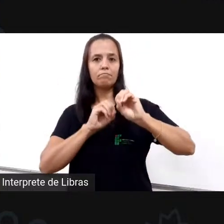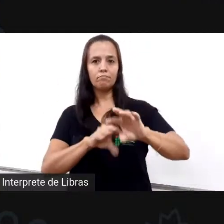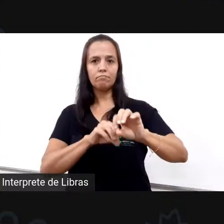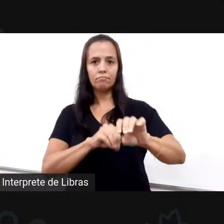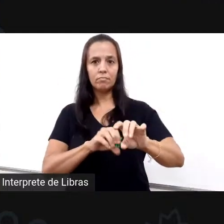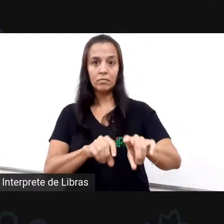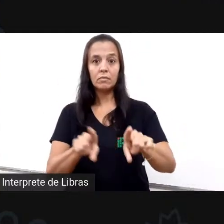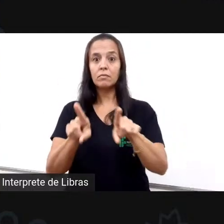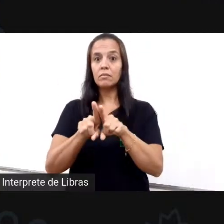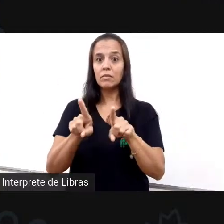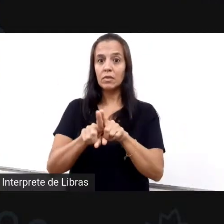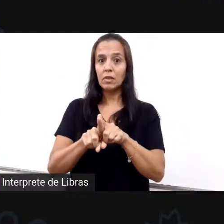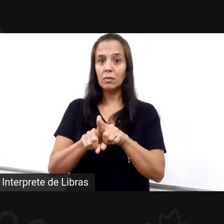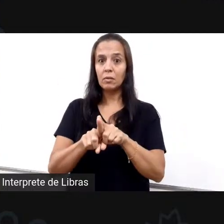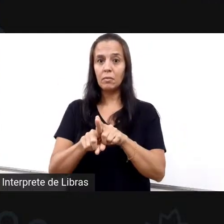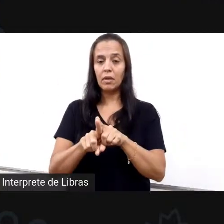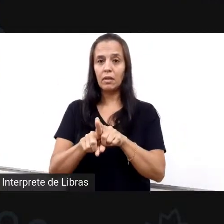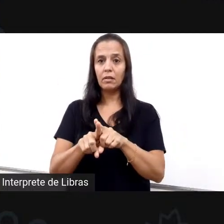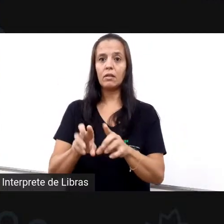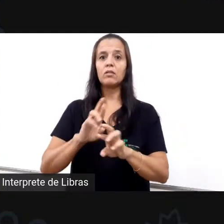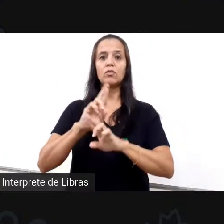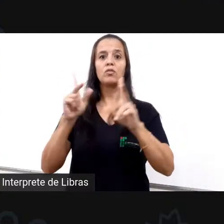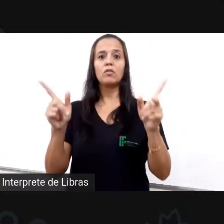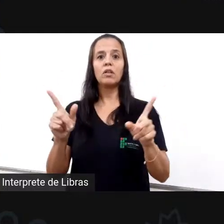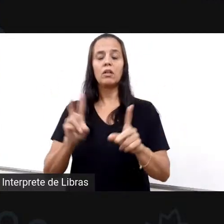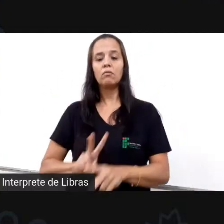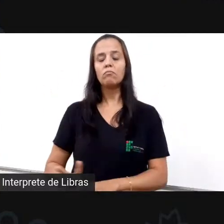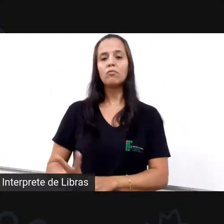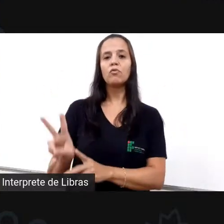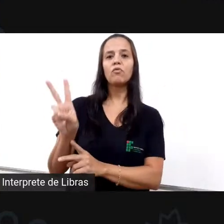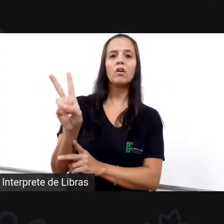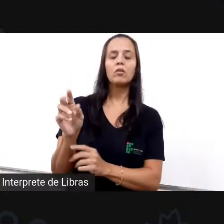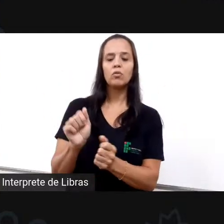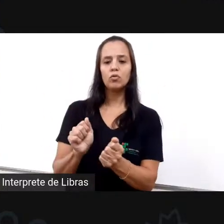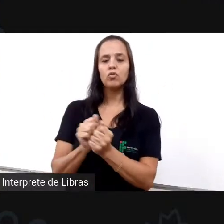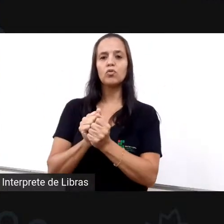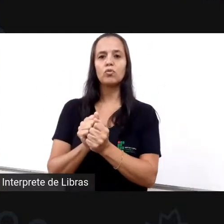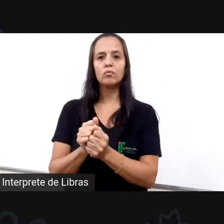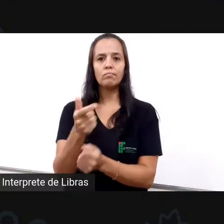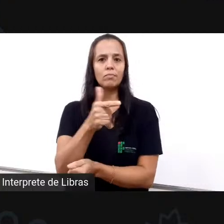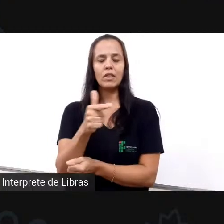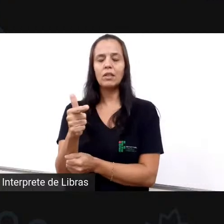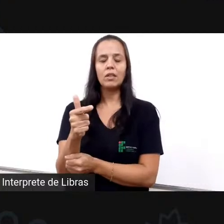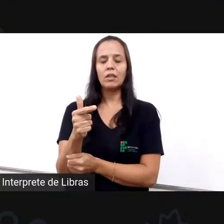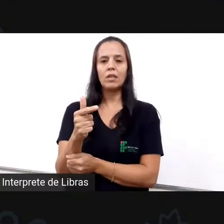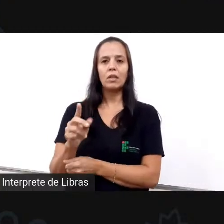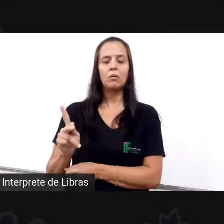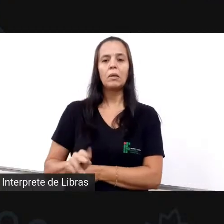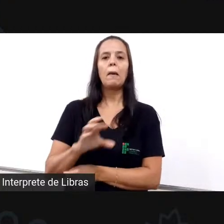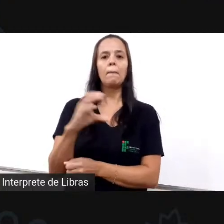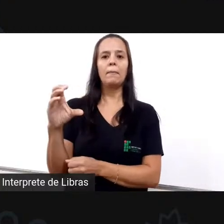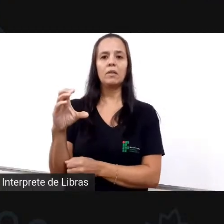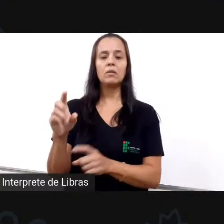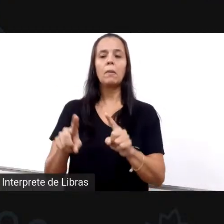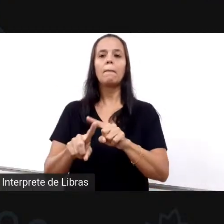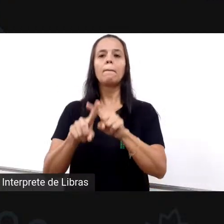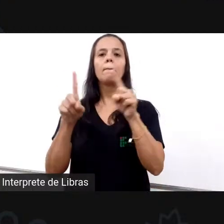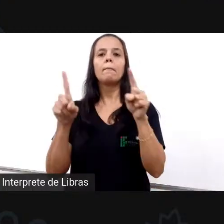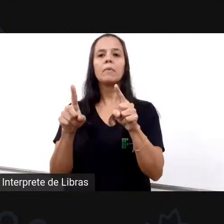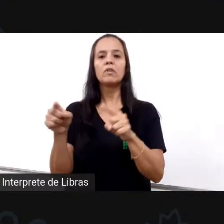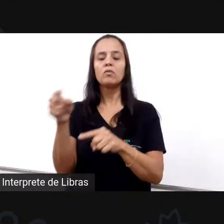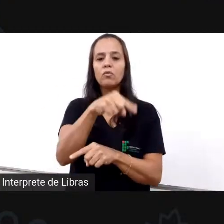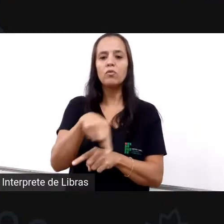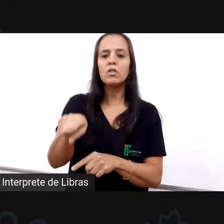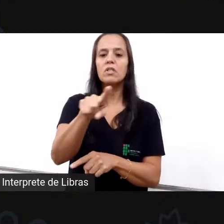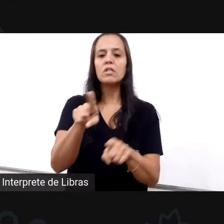bem inalienável e um valor agregado inestimável. Com certeza, vocês se